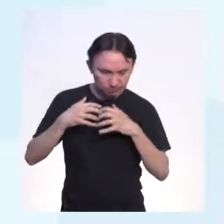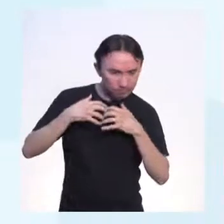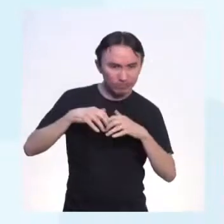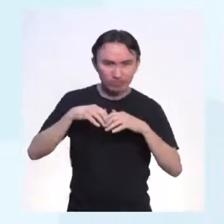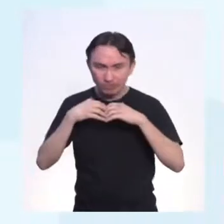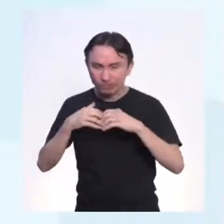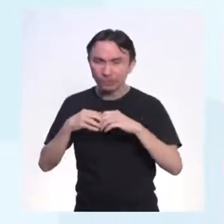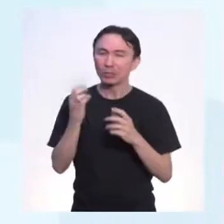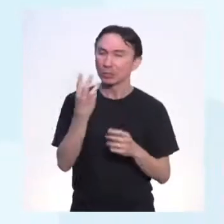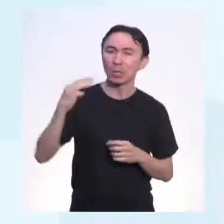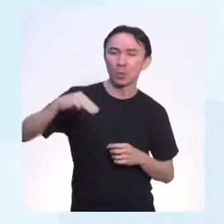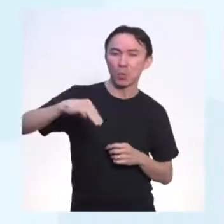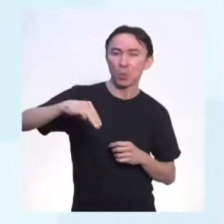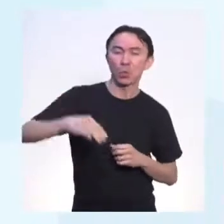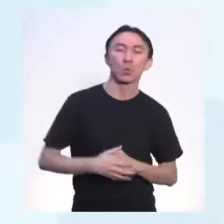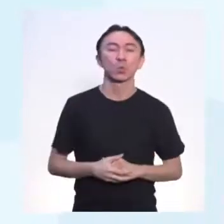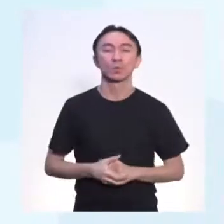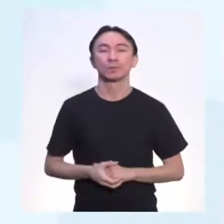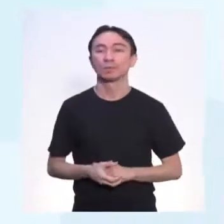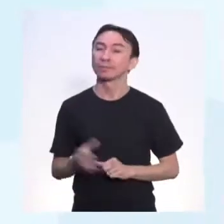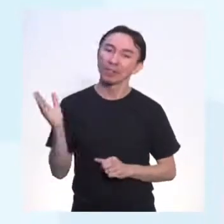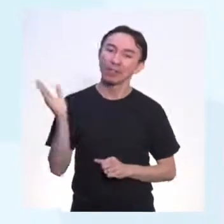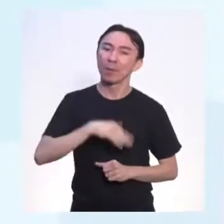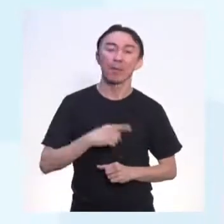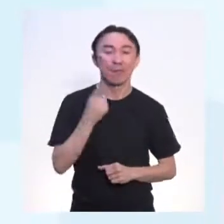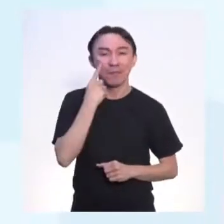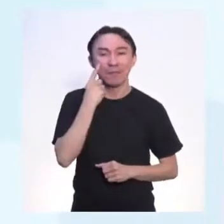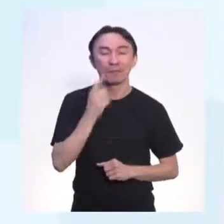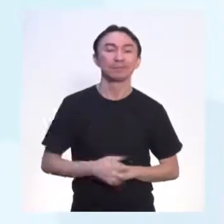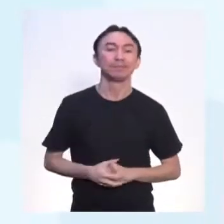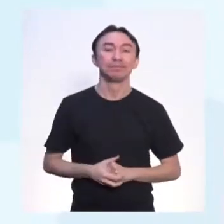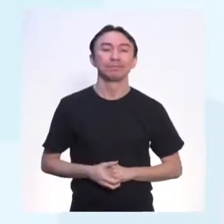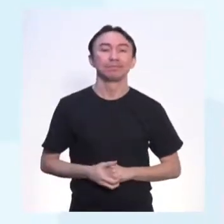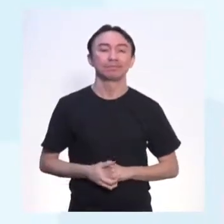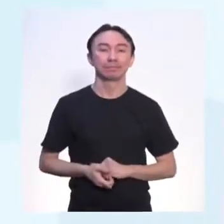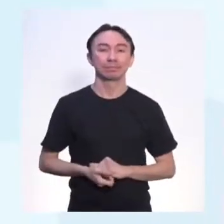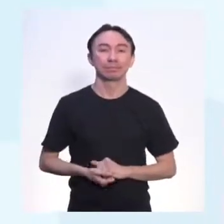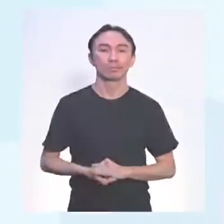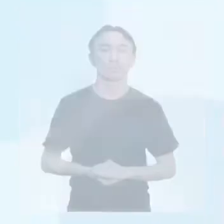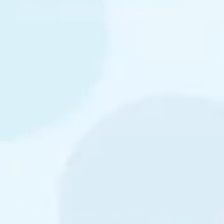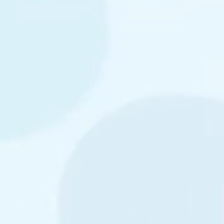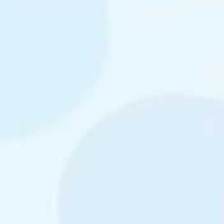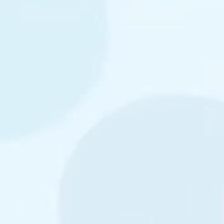ou não, 3 minutos, professora Inês. Então, vamos lá, voltamos em 3 minutos.